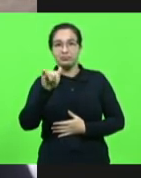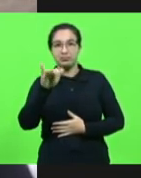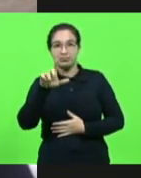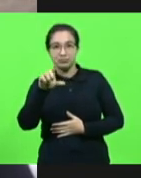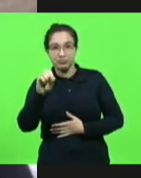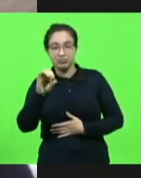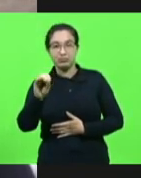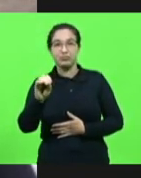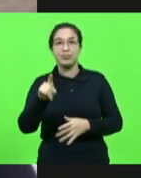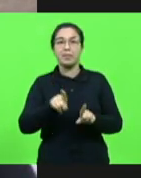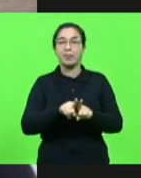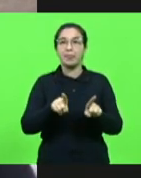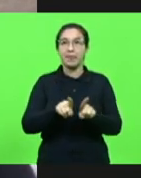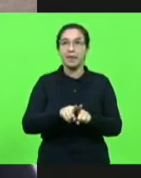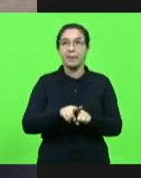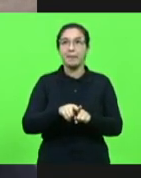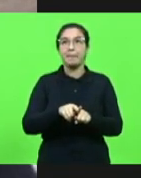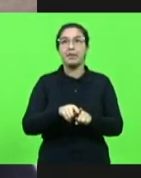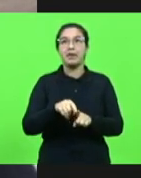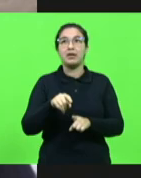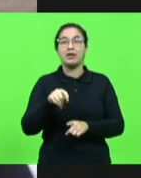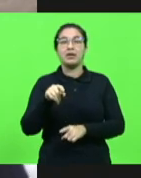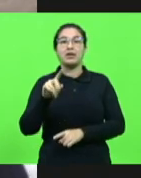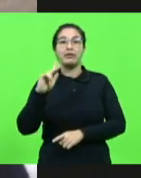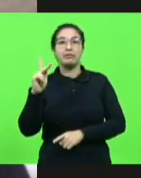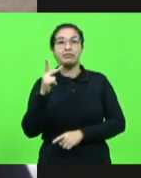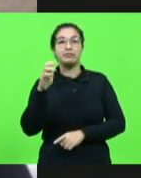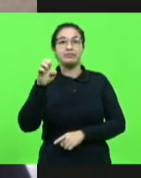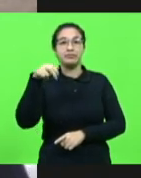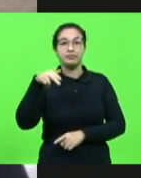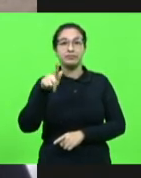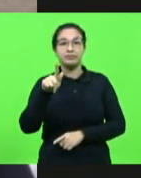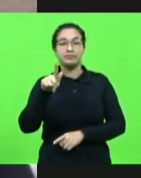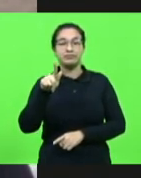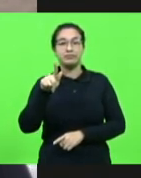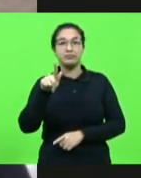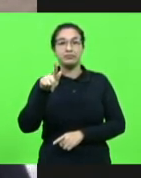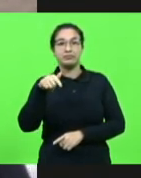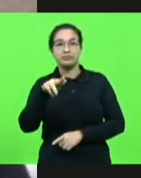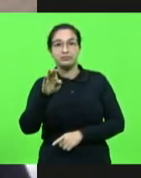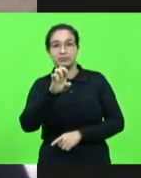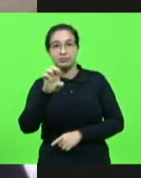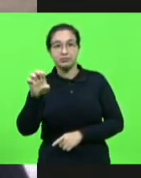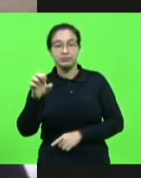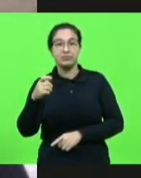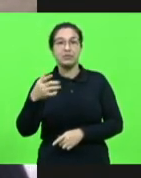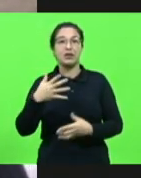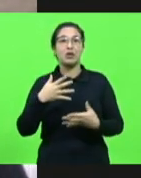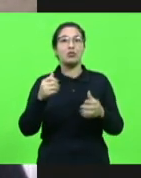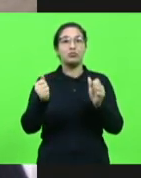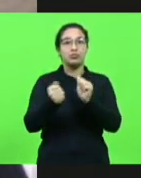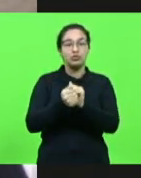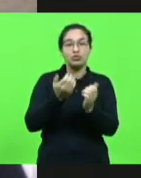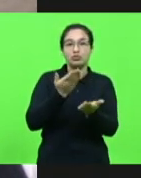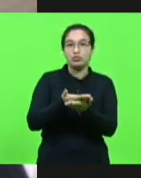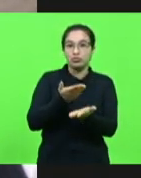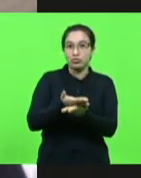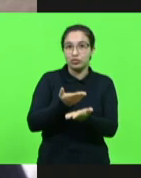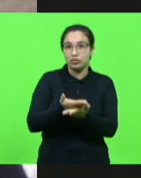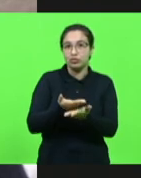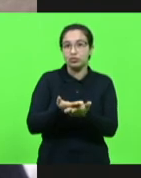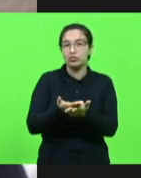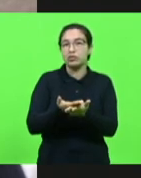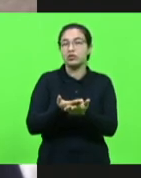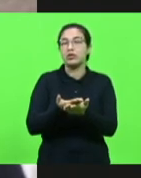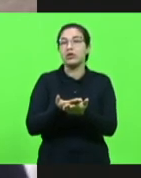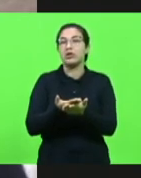de Carvalho, o Henrique Fontes, que tive a oportunidade, inclusive, de estudar de forma muito detalhada